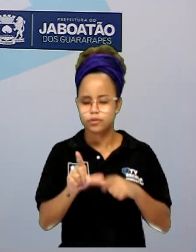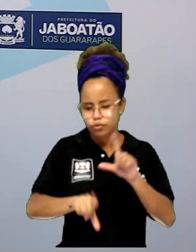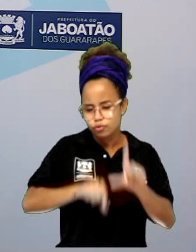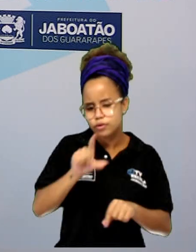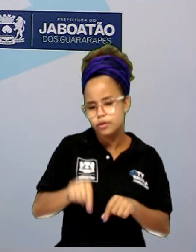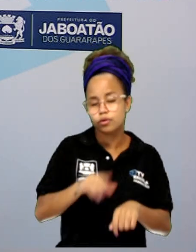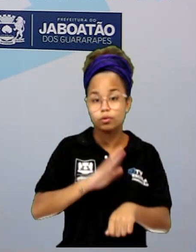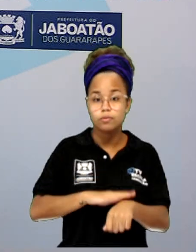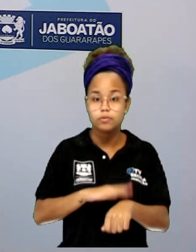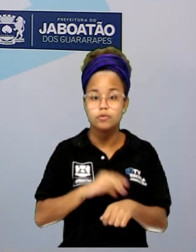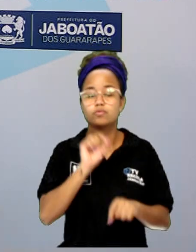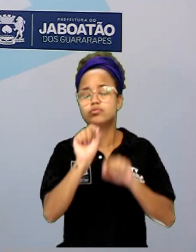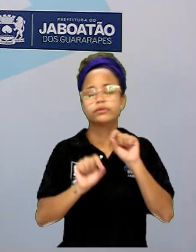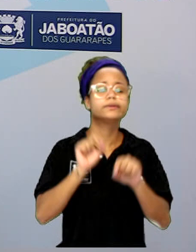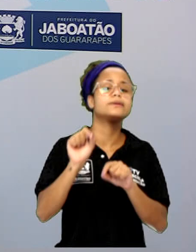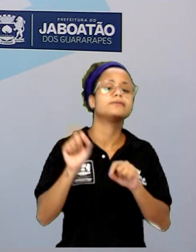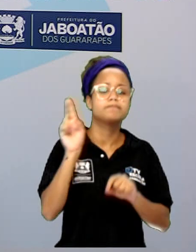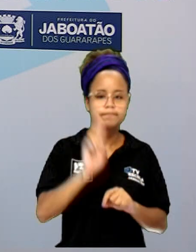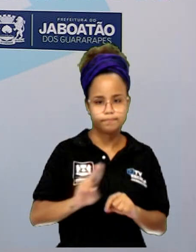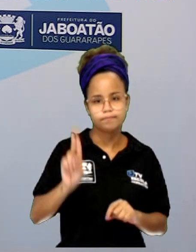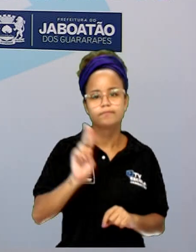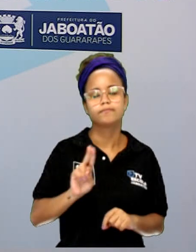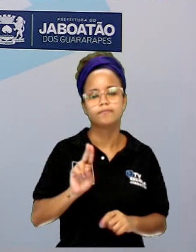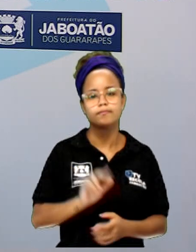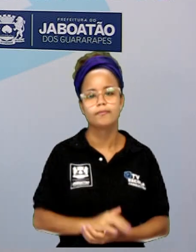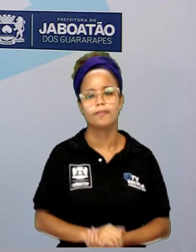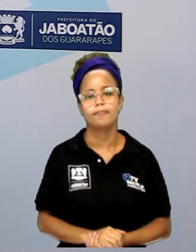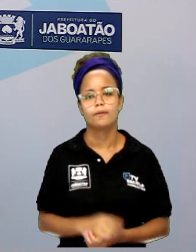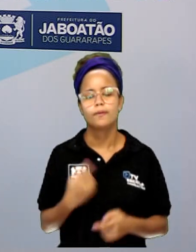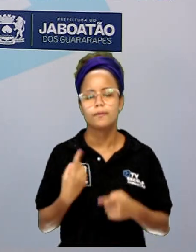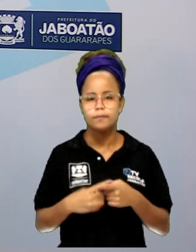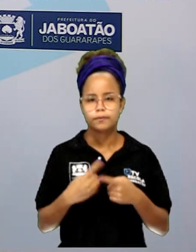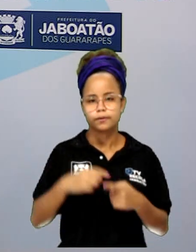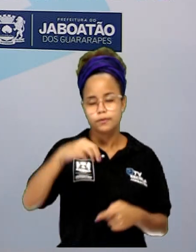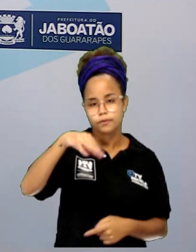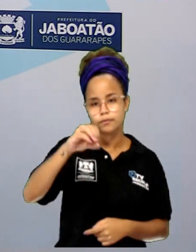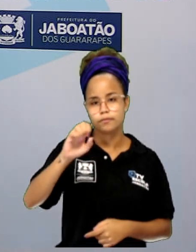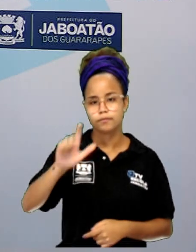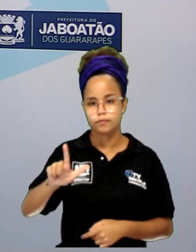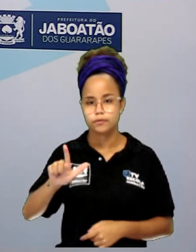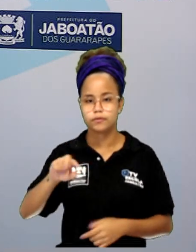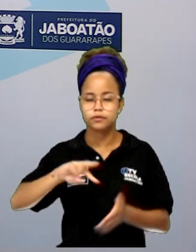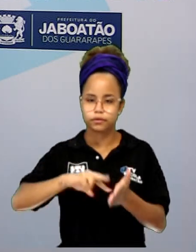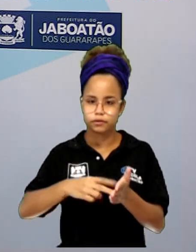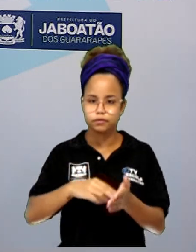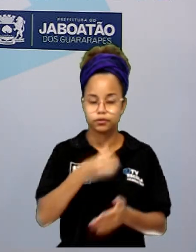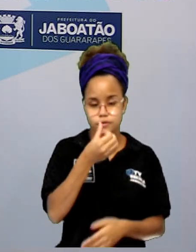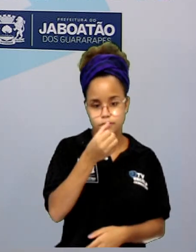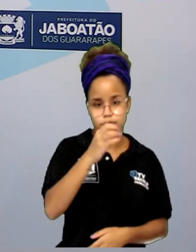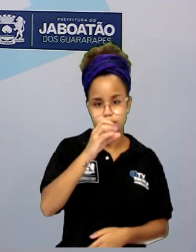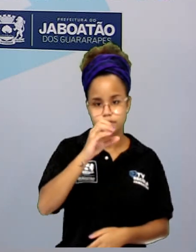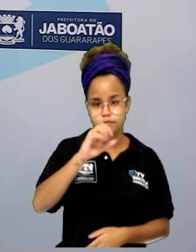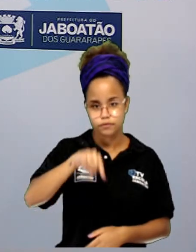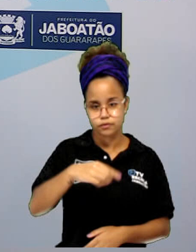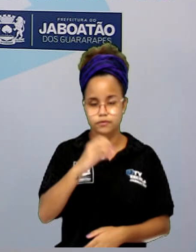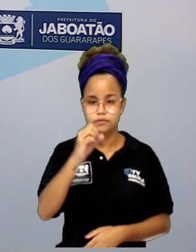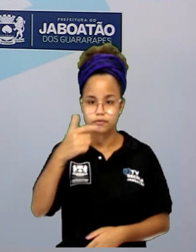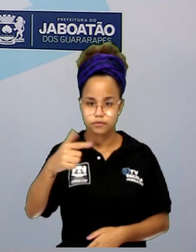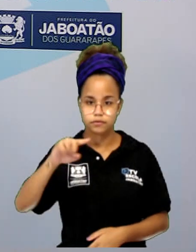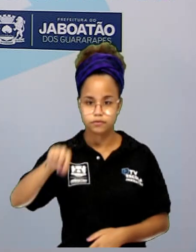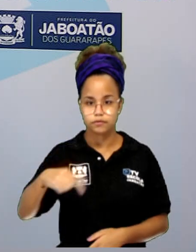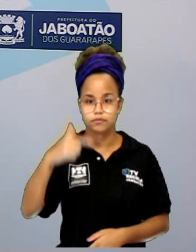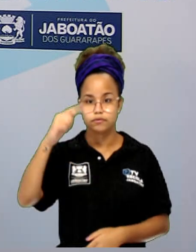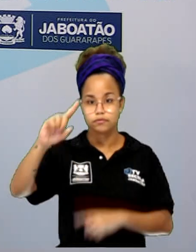ou de moléculas. Porque um mol sempre equivale a 6,02 vezes 10 elevado a 23,